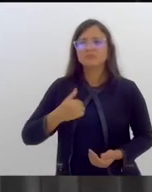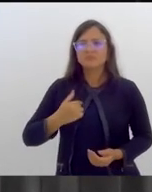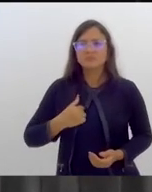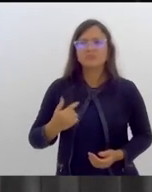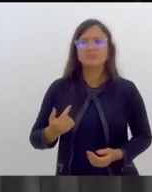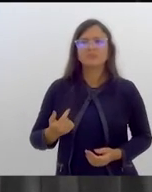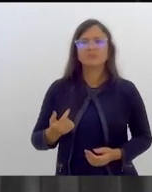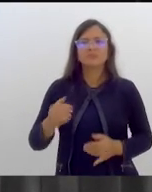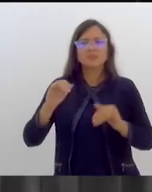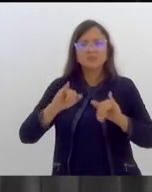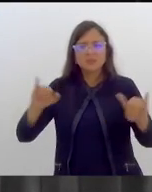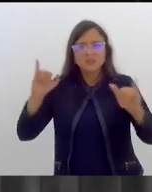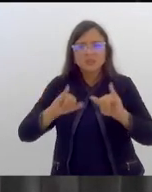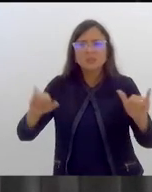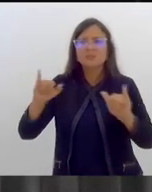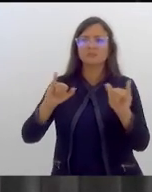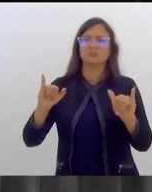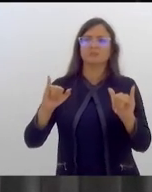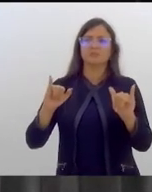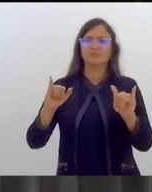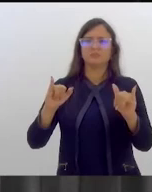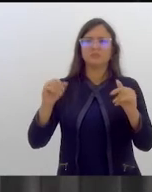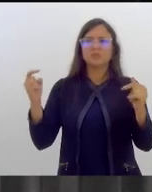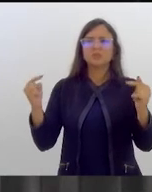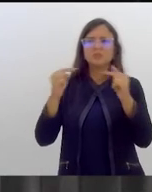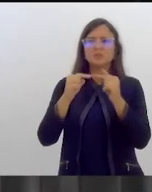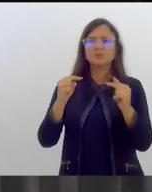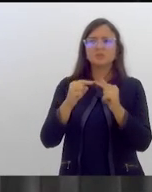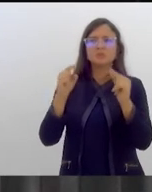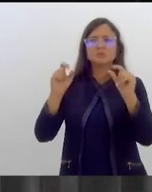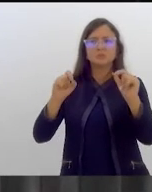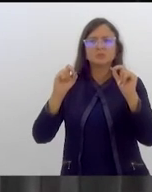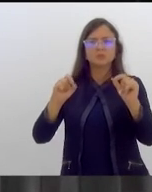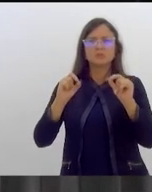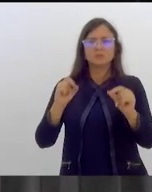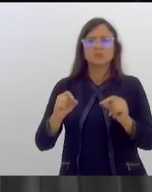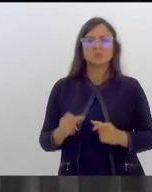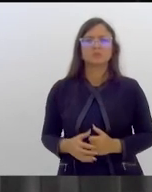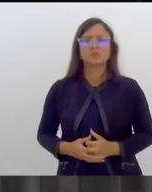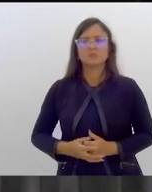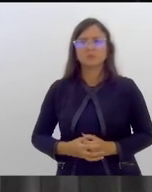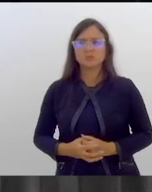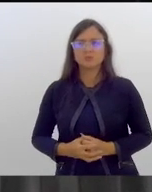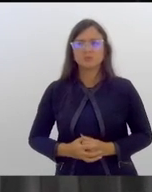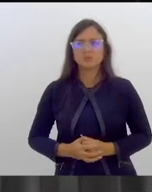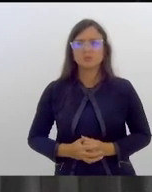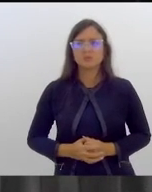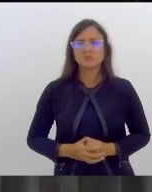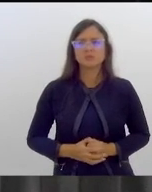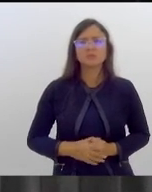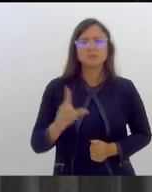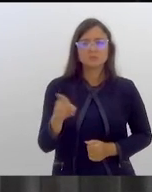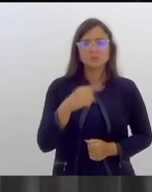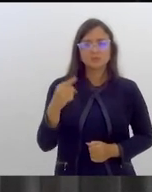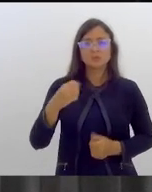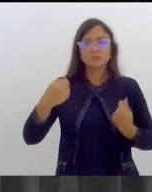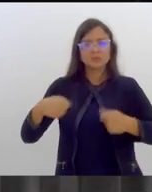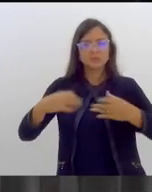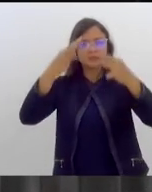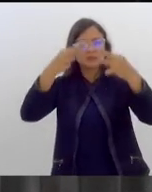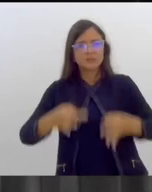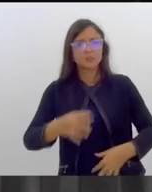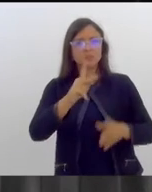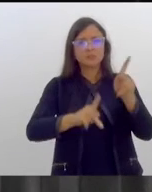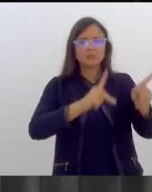de sabão para adiantar Qualquer que seja condições mínimas de vida digna para o povo do